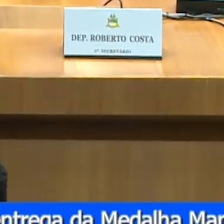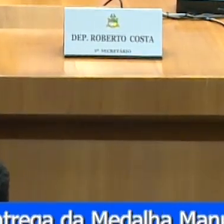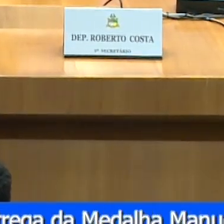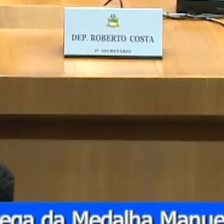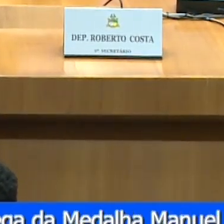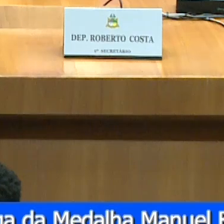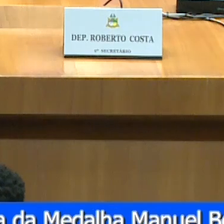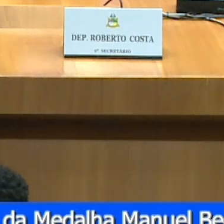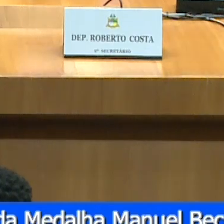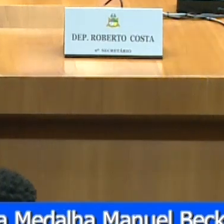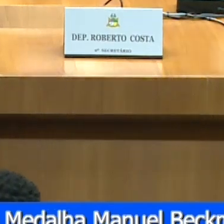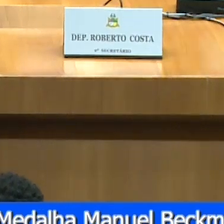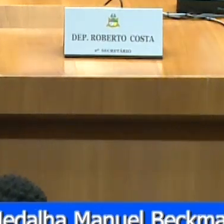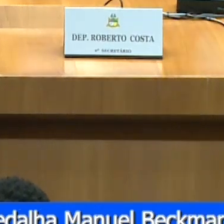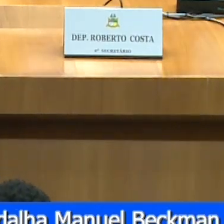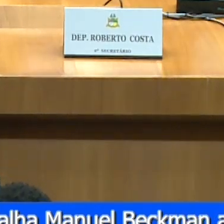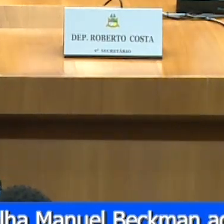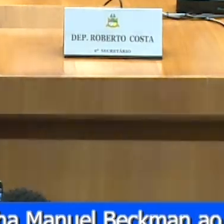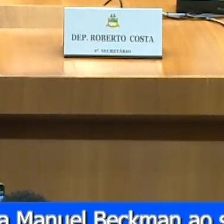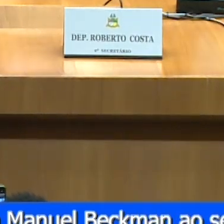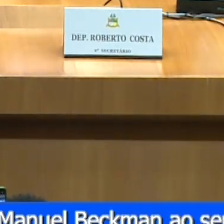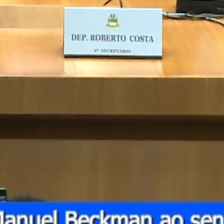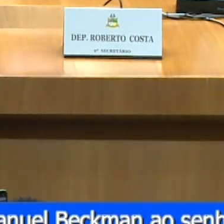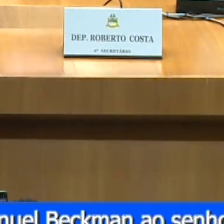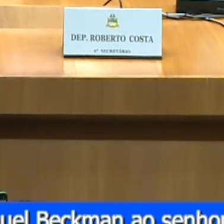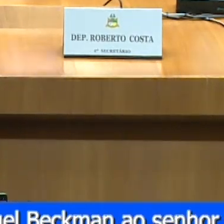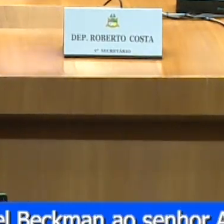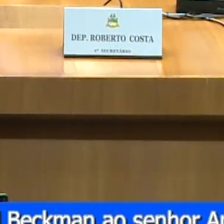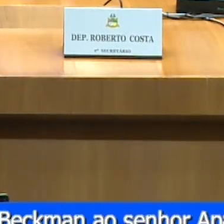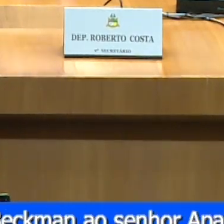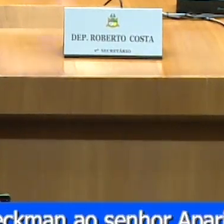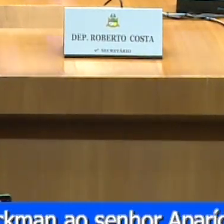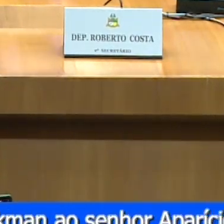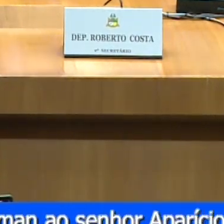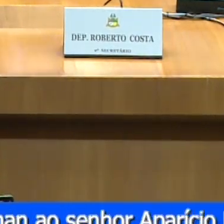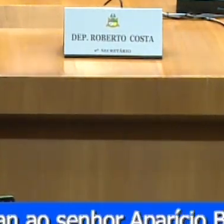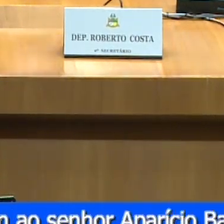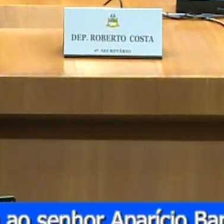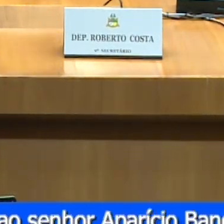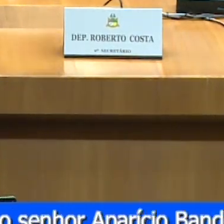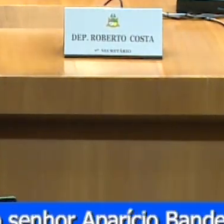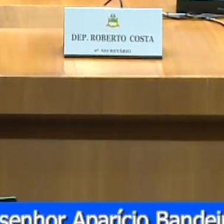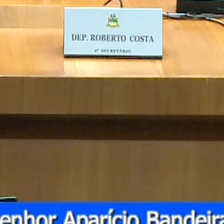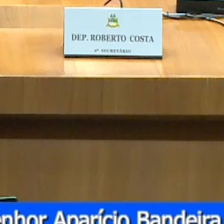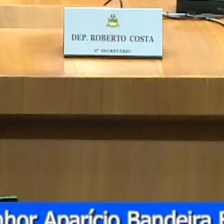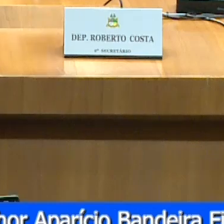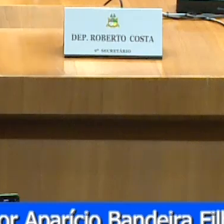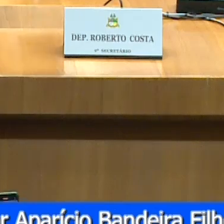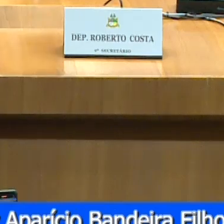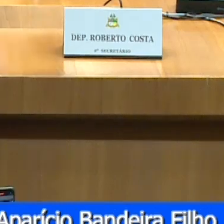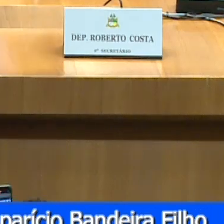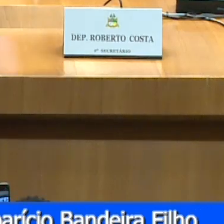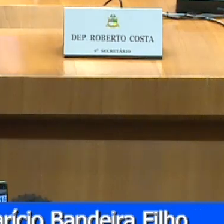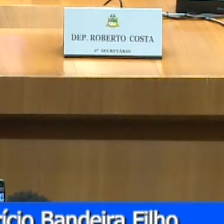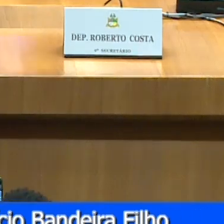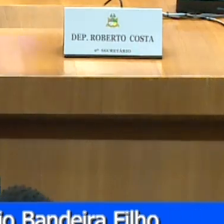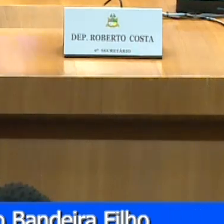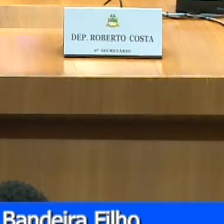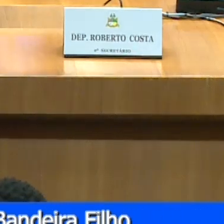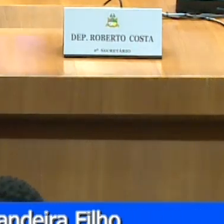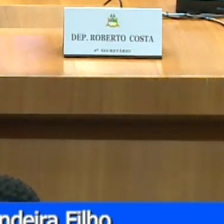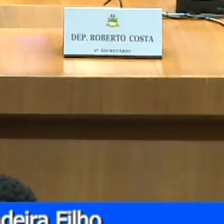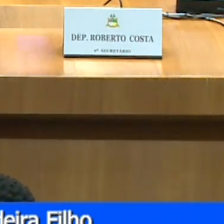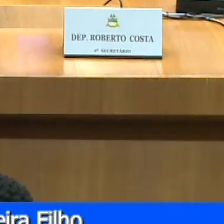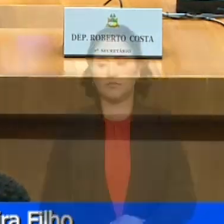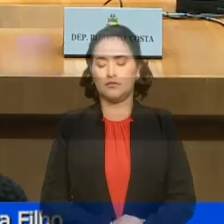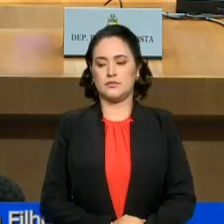senhor Aparício Bandeira Filho, concedida através da resolução legislativa número